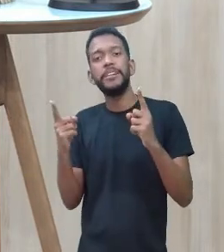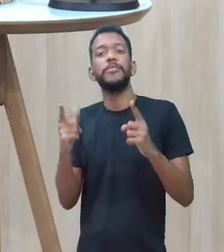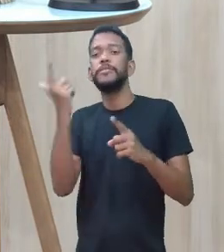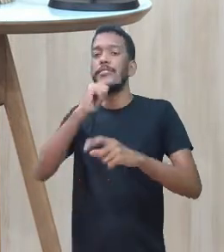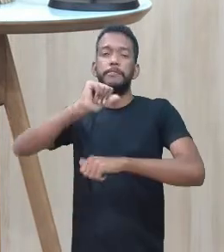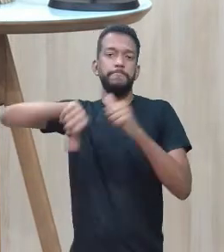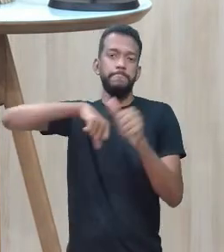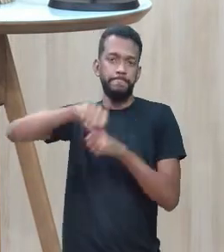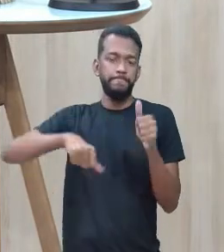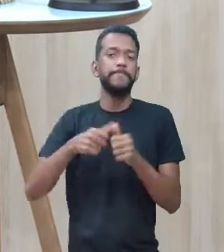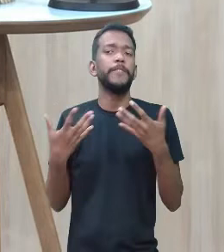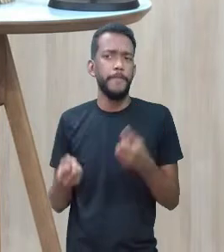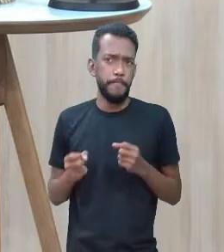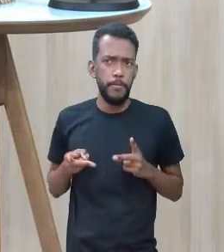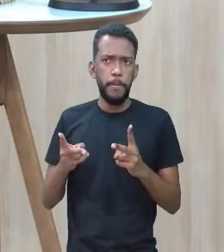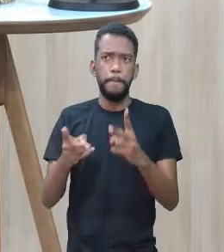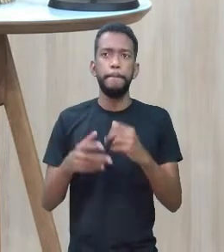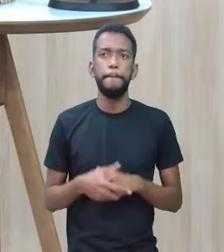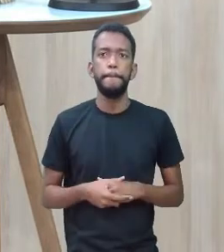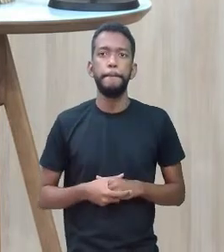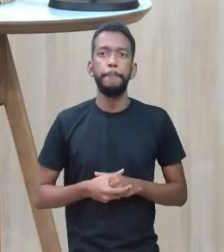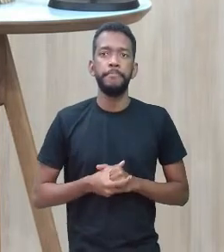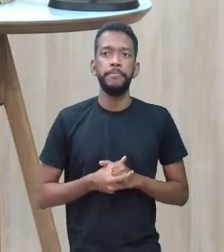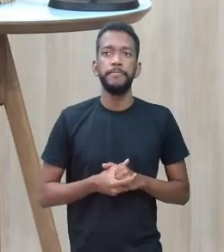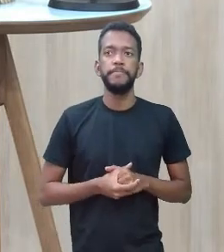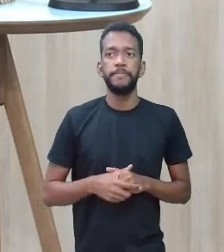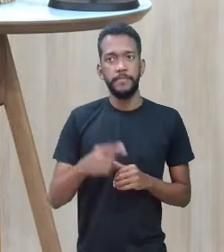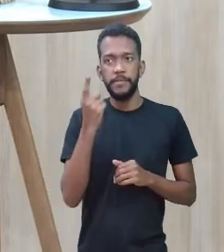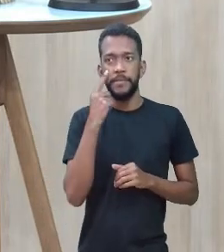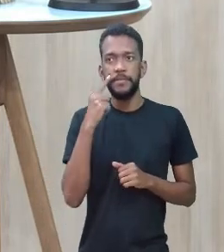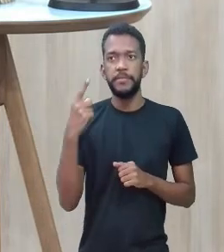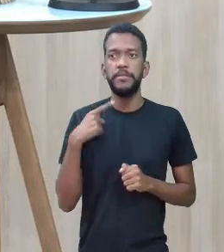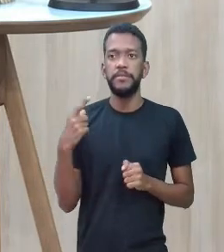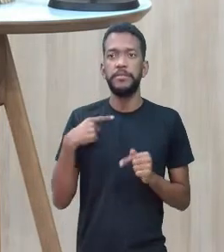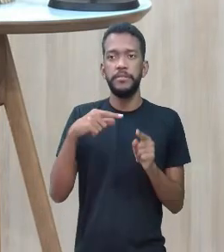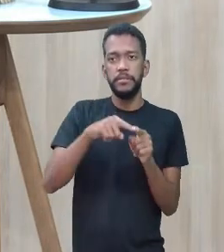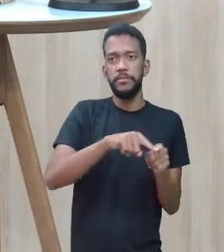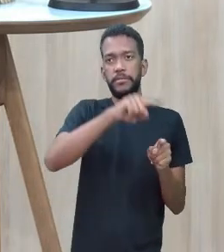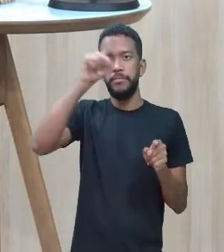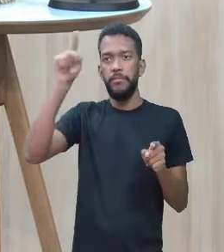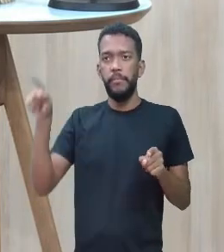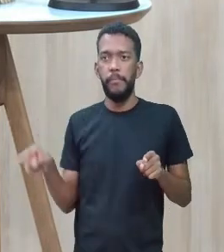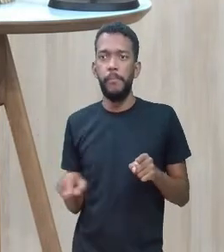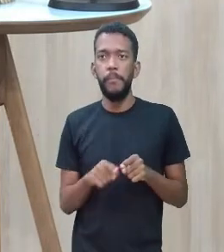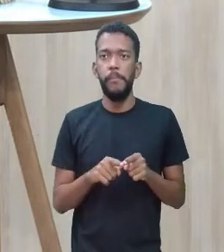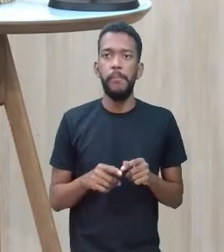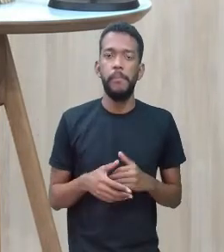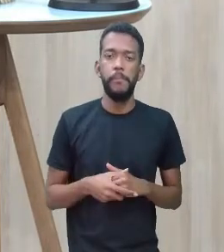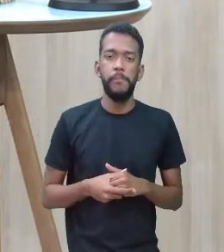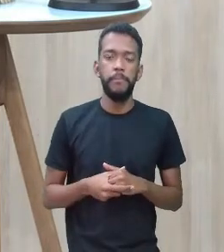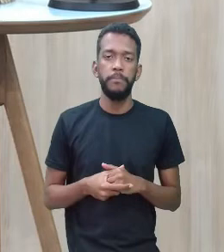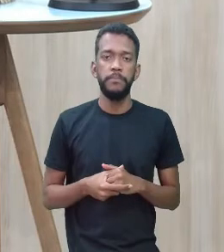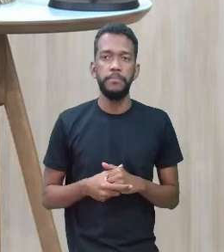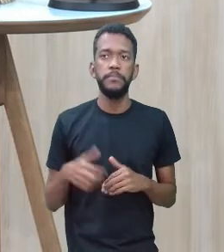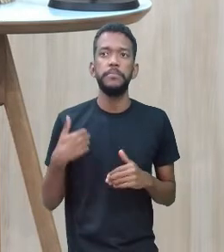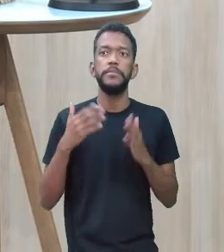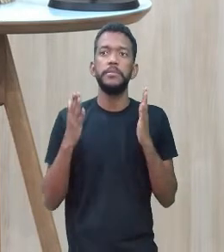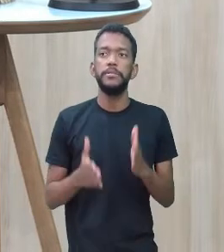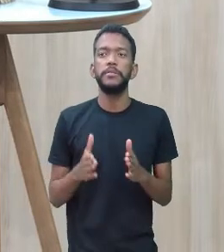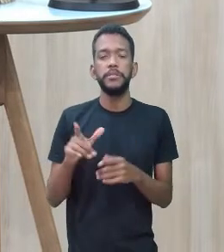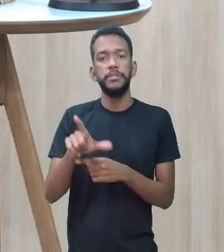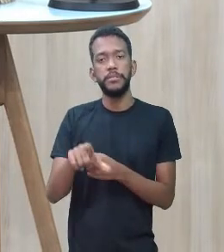Vamos caminhar, vamos prestar atenção em outra teia. Agora eu escolhi aí o